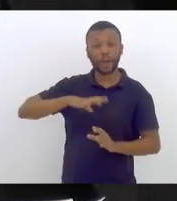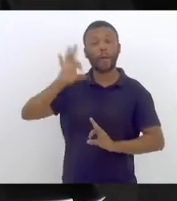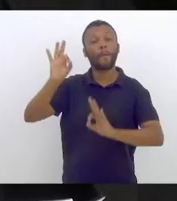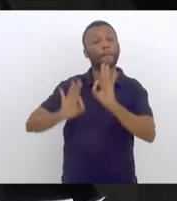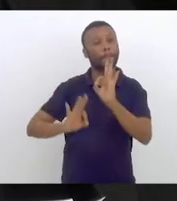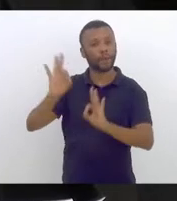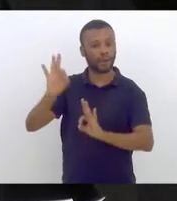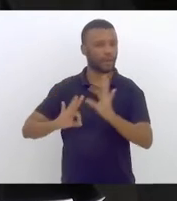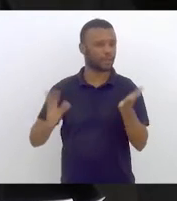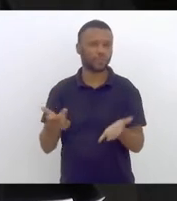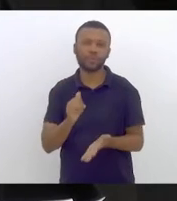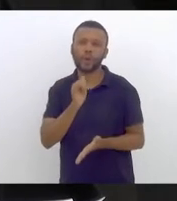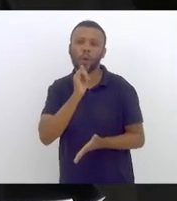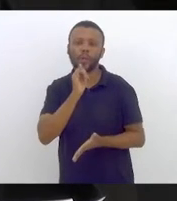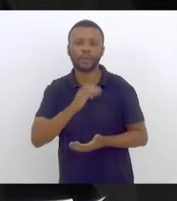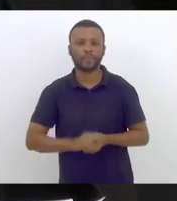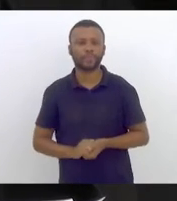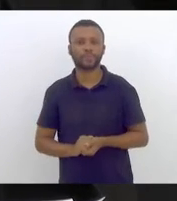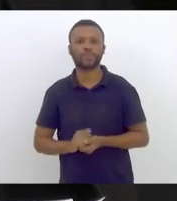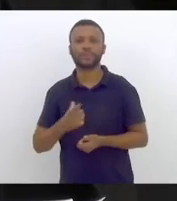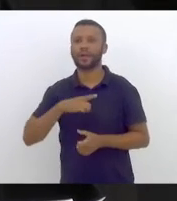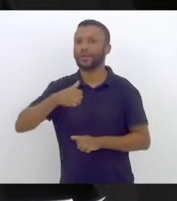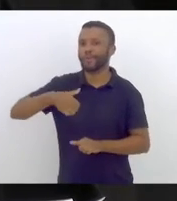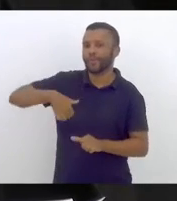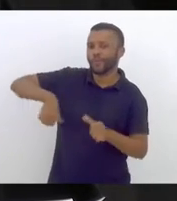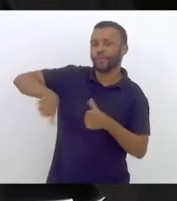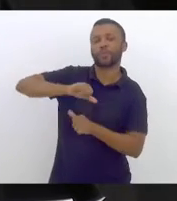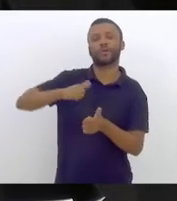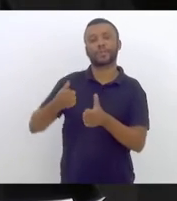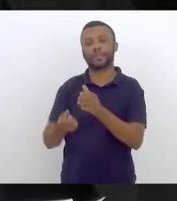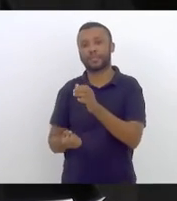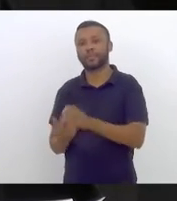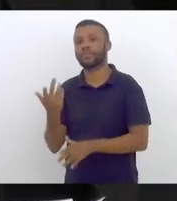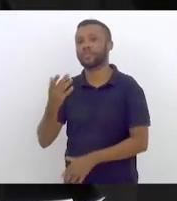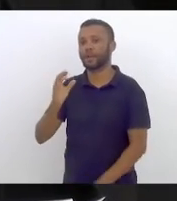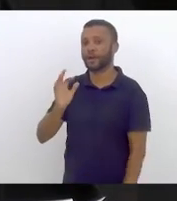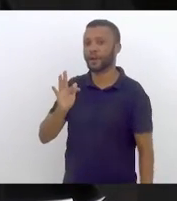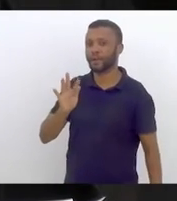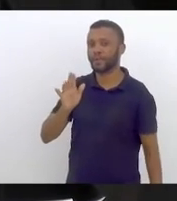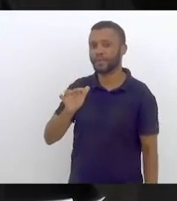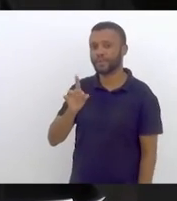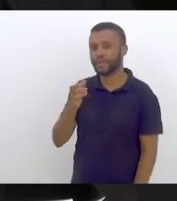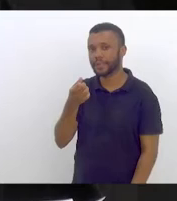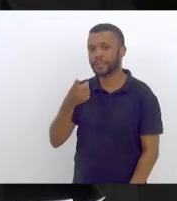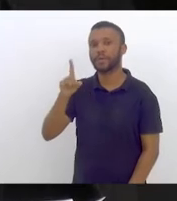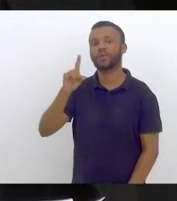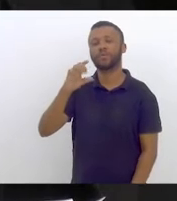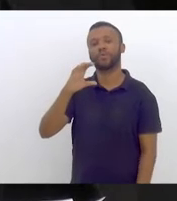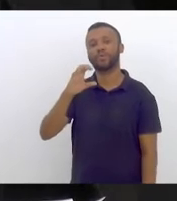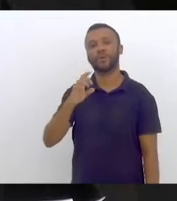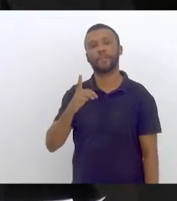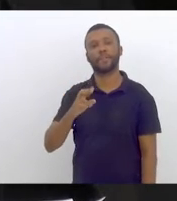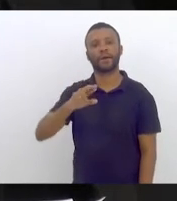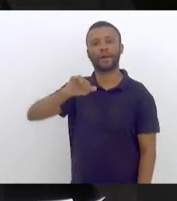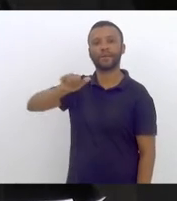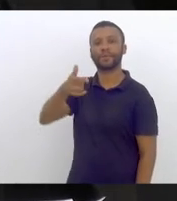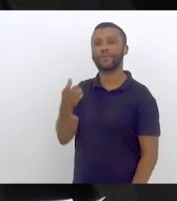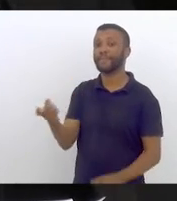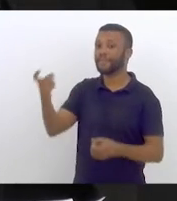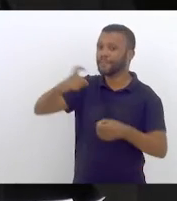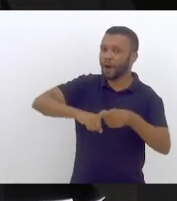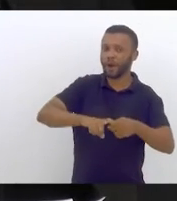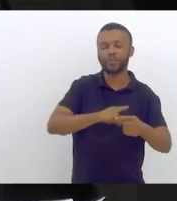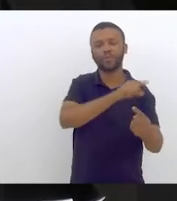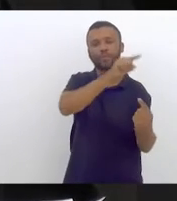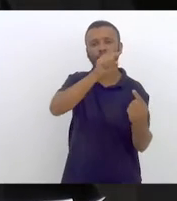de, digamos assim, de refundação da Fundação CEPERJ, retomada dos seus objetivos vocacionais,